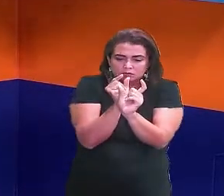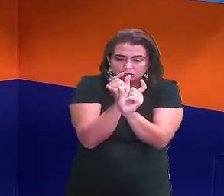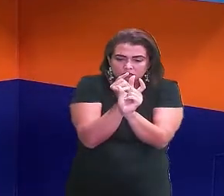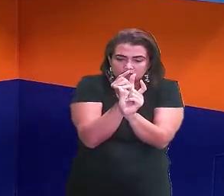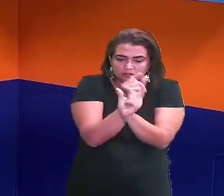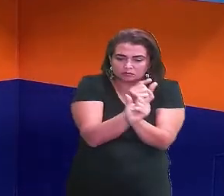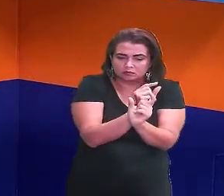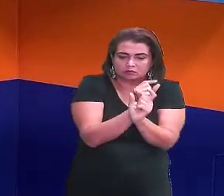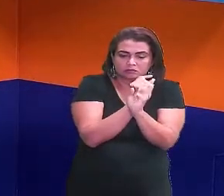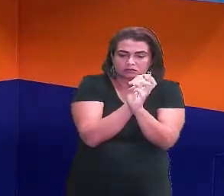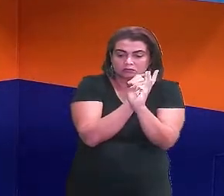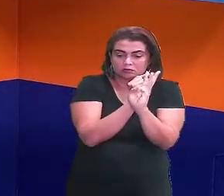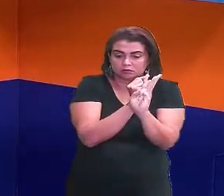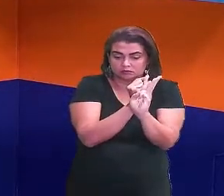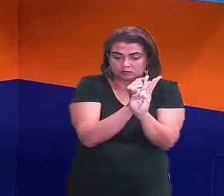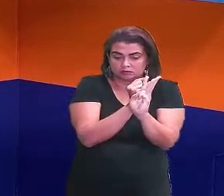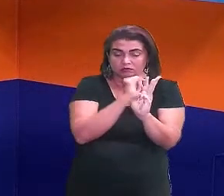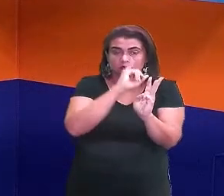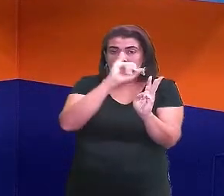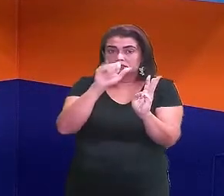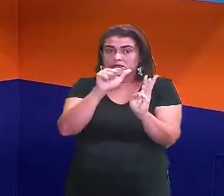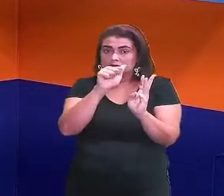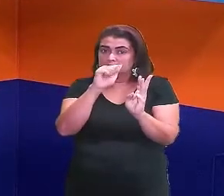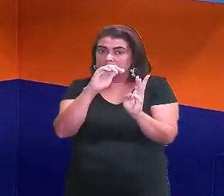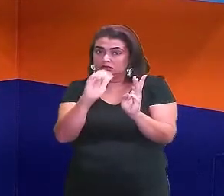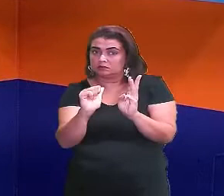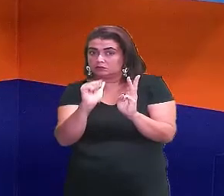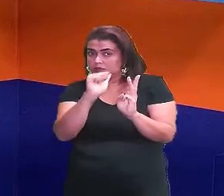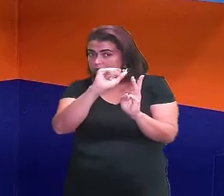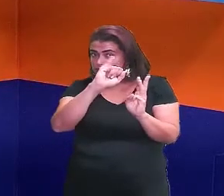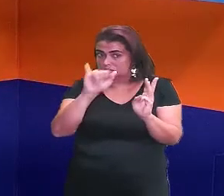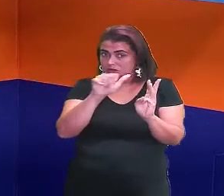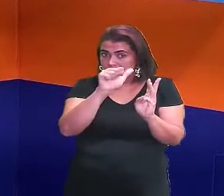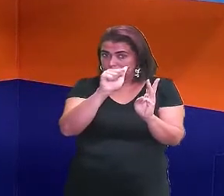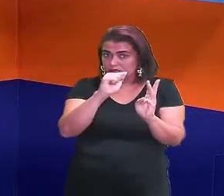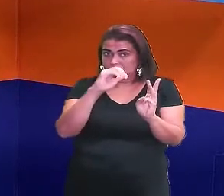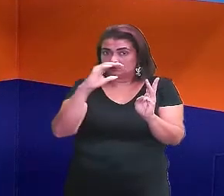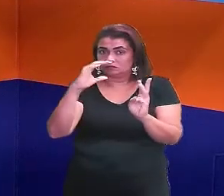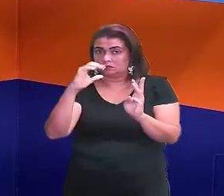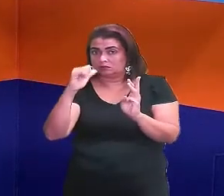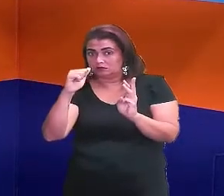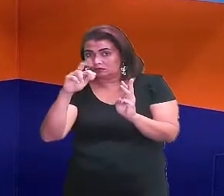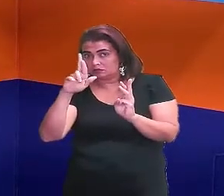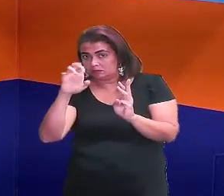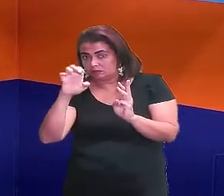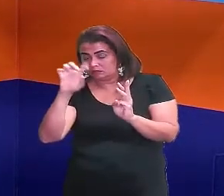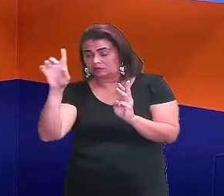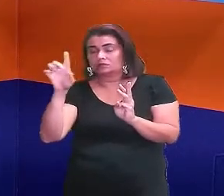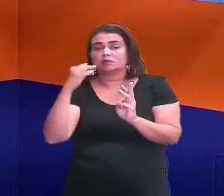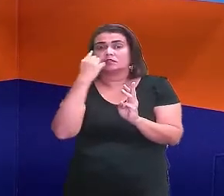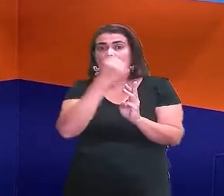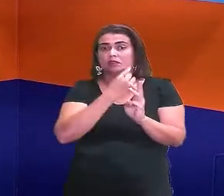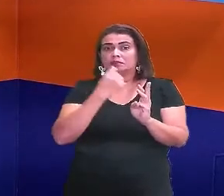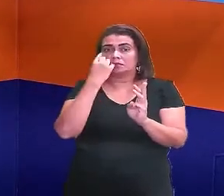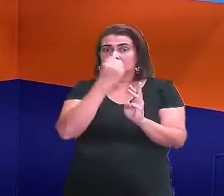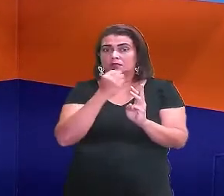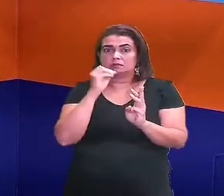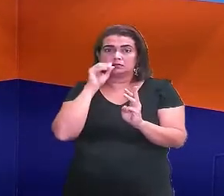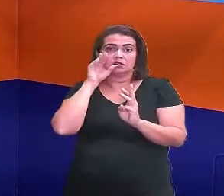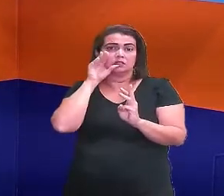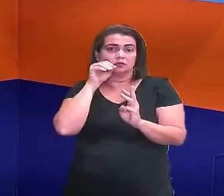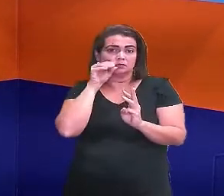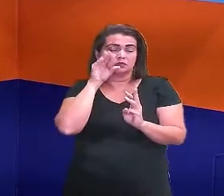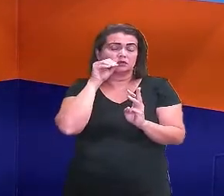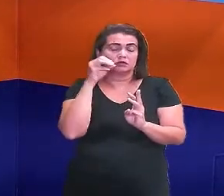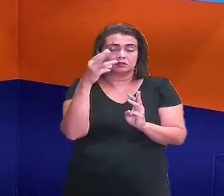Jacaré. 3 sílabas, 3 vezes que eu abri a minha boquinha e emiti um som, tá bom? Então, aí eu olho,